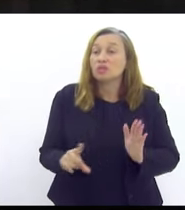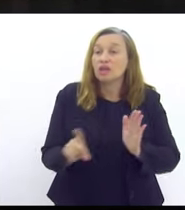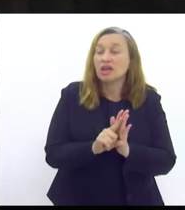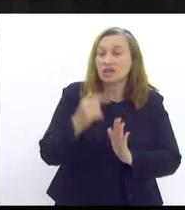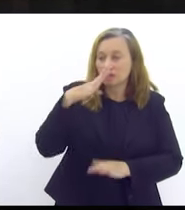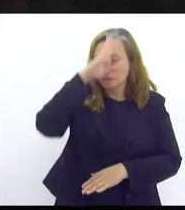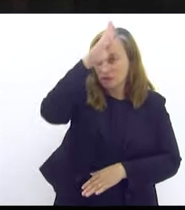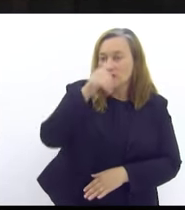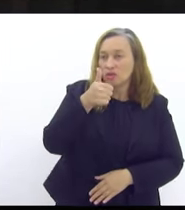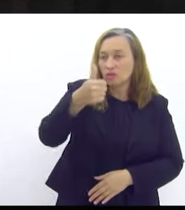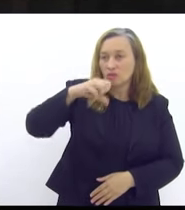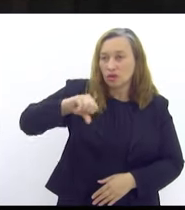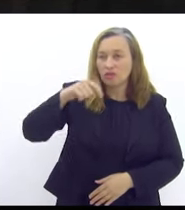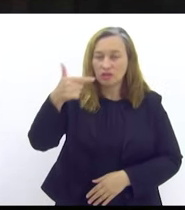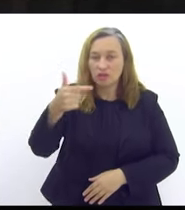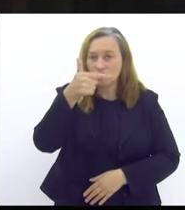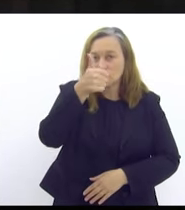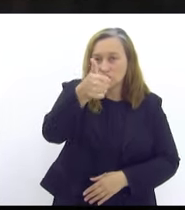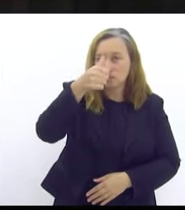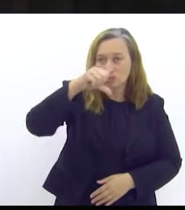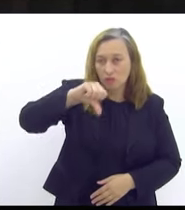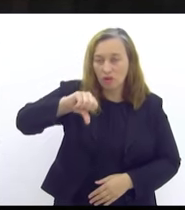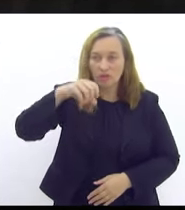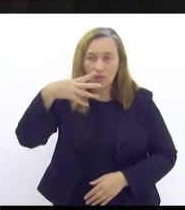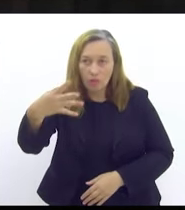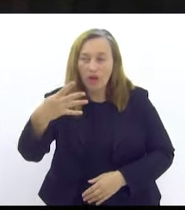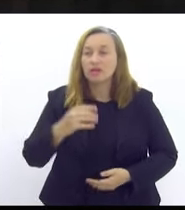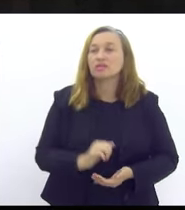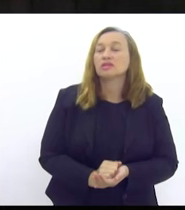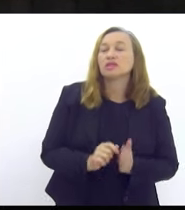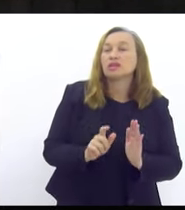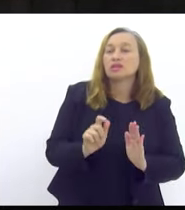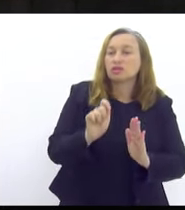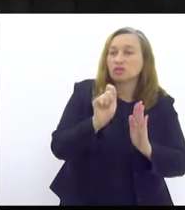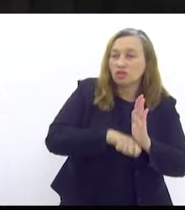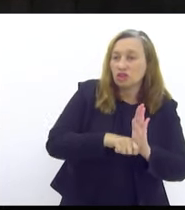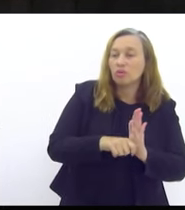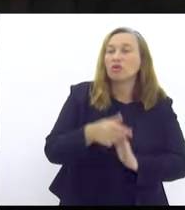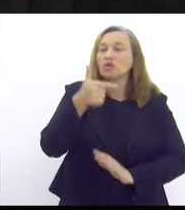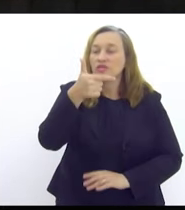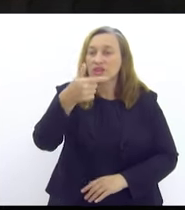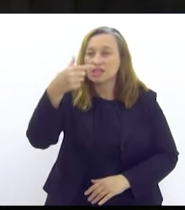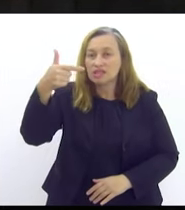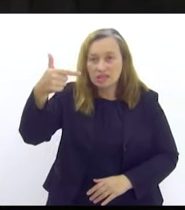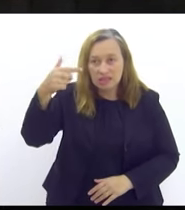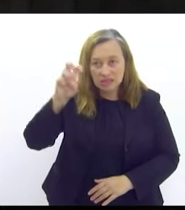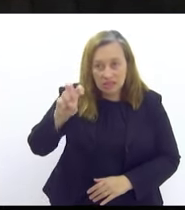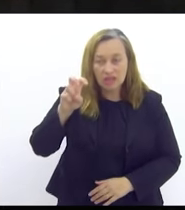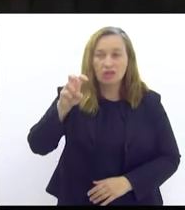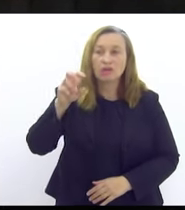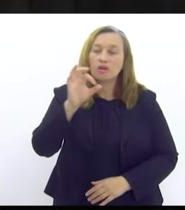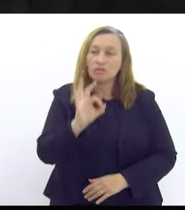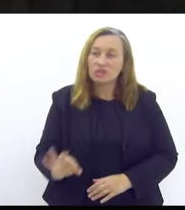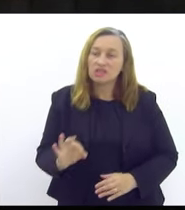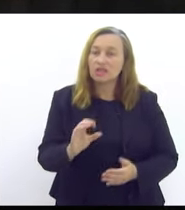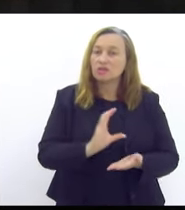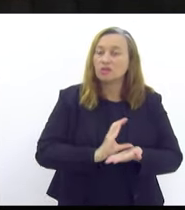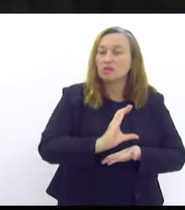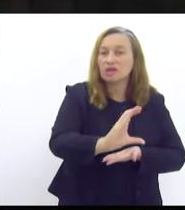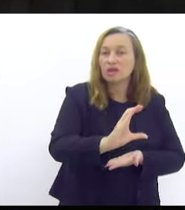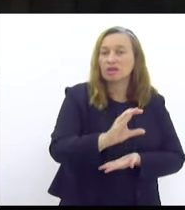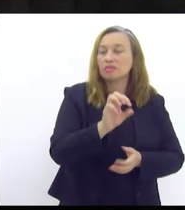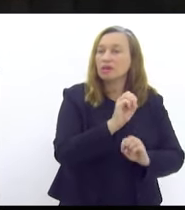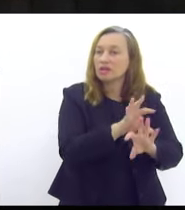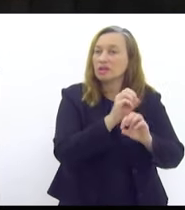Bolsonaro, 192 e 194. E dos tributos, 25% vão para a educação